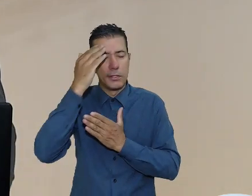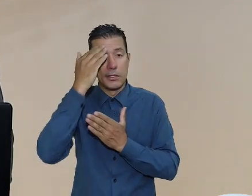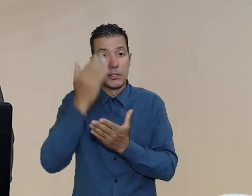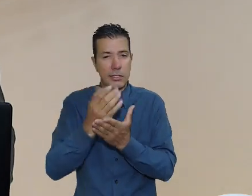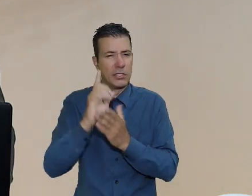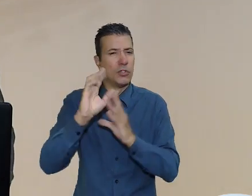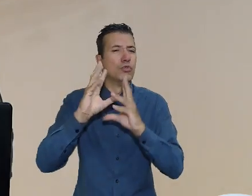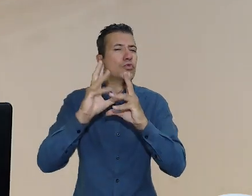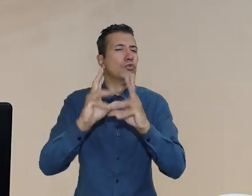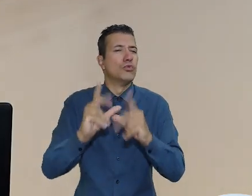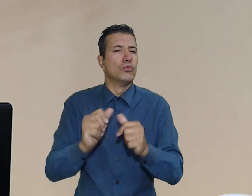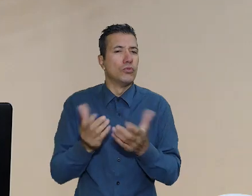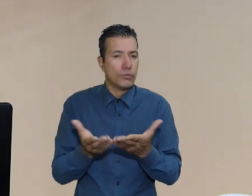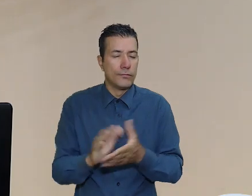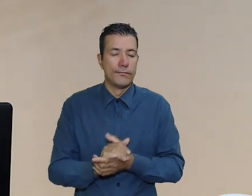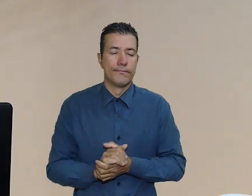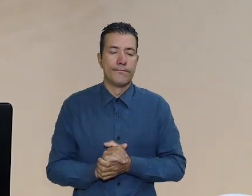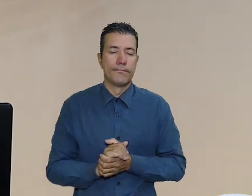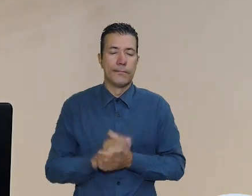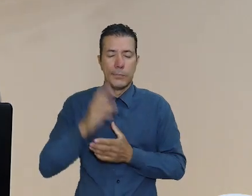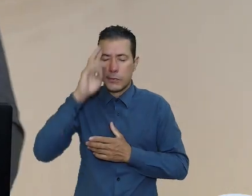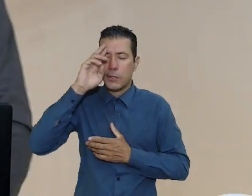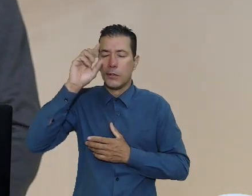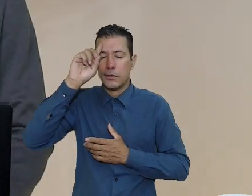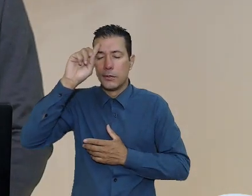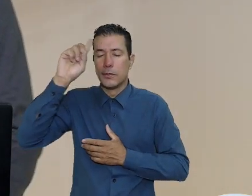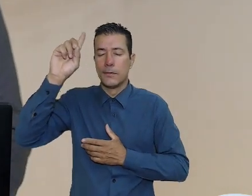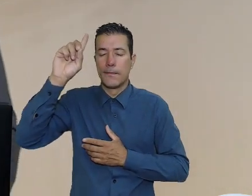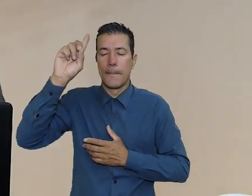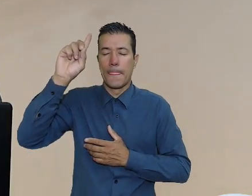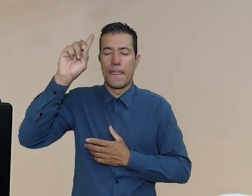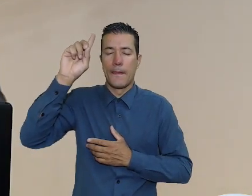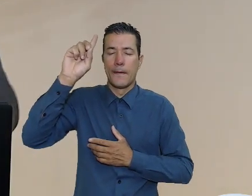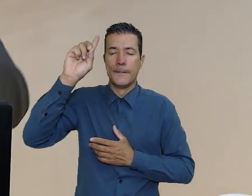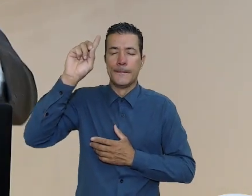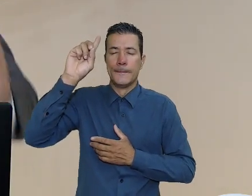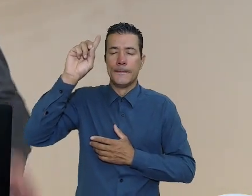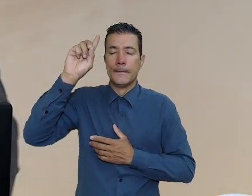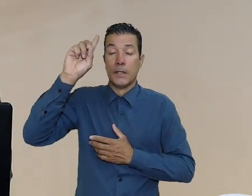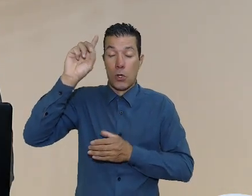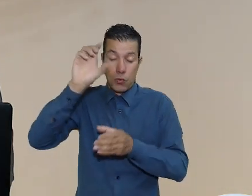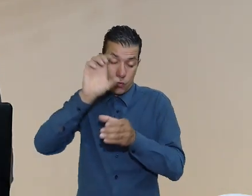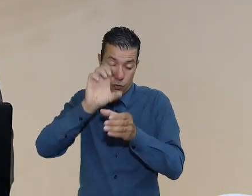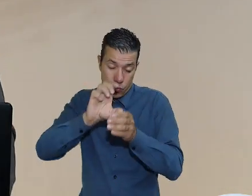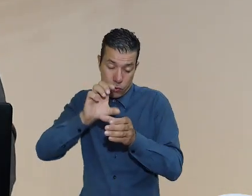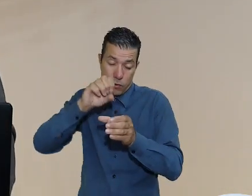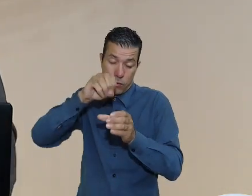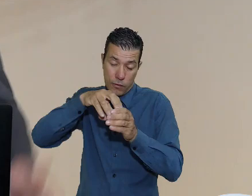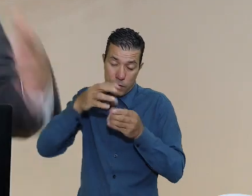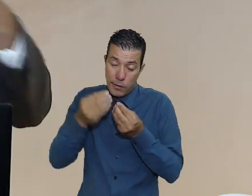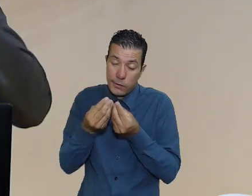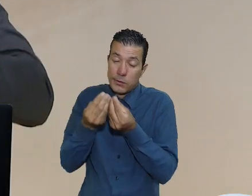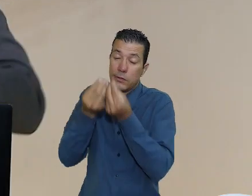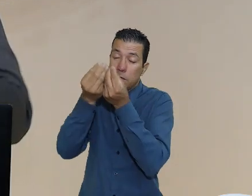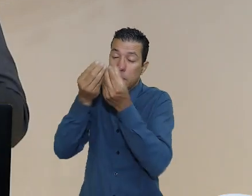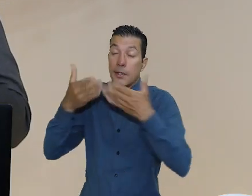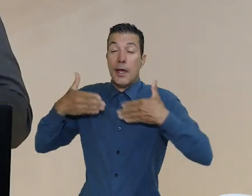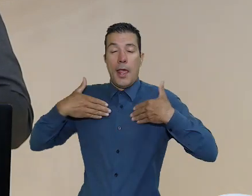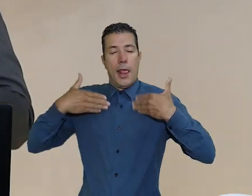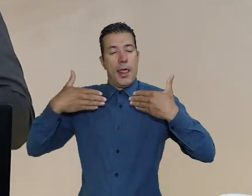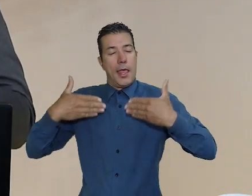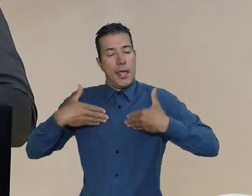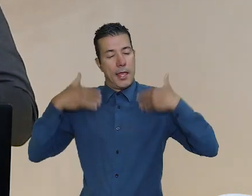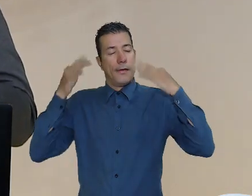agradecimento a tudo que Ele nos tem dado? Senhor nosso Deus, a Ti devolvemos nossos dízimos e ofertas com alegria no